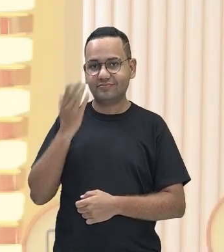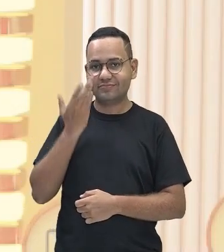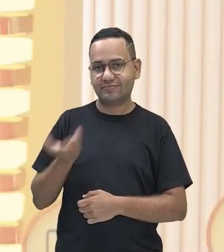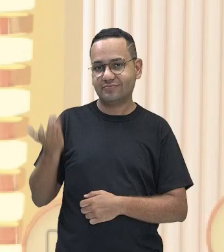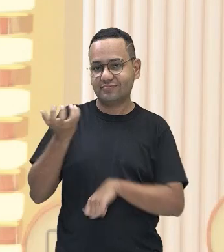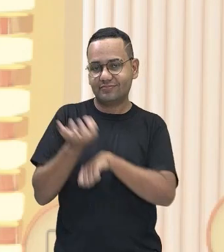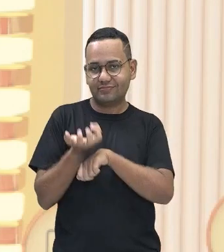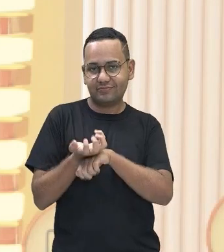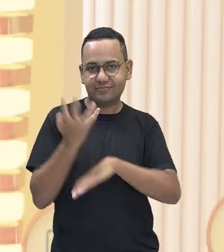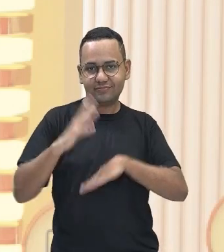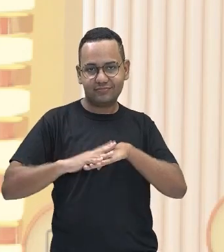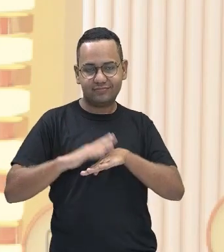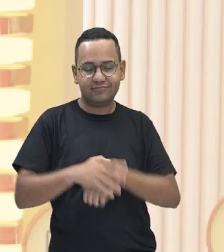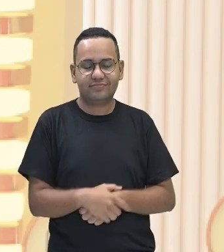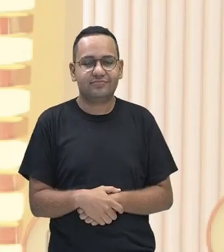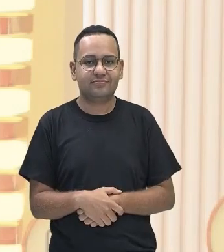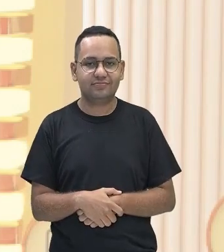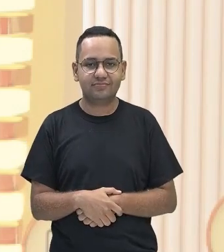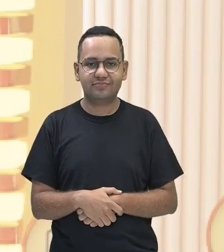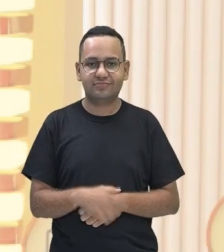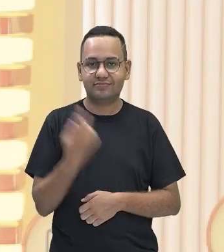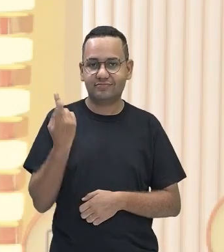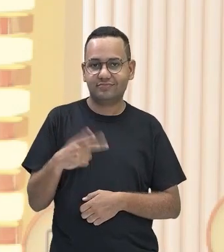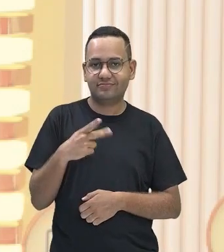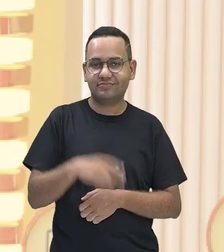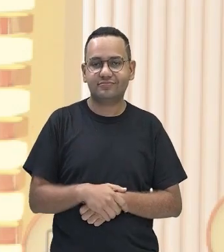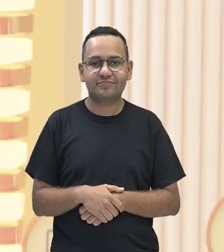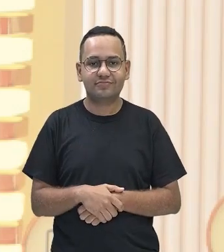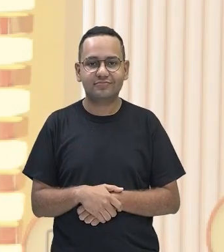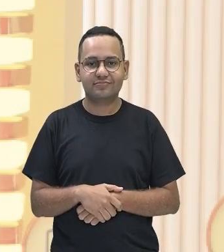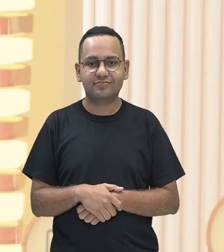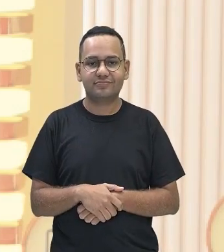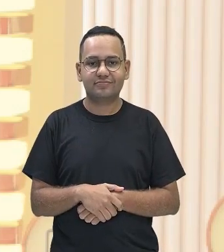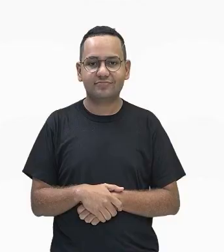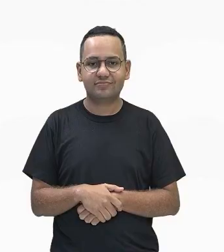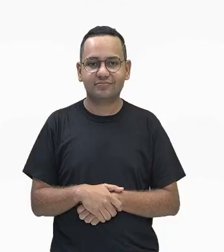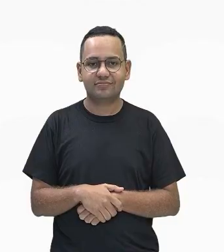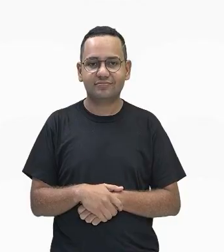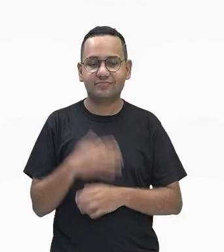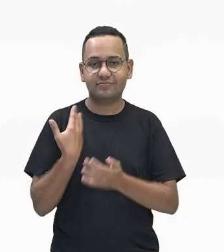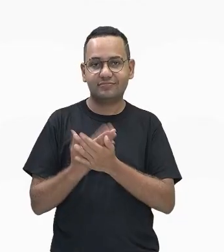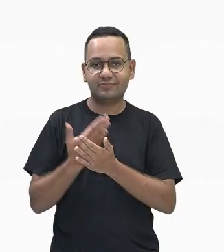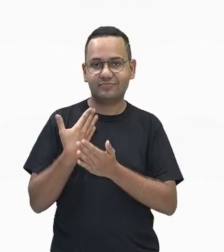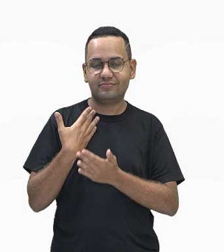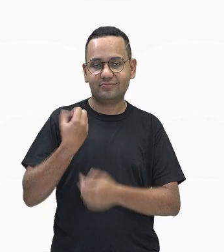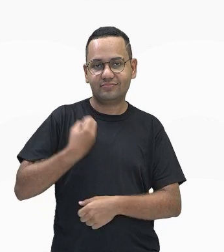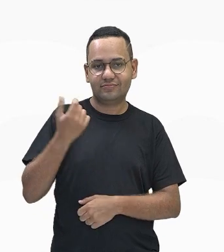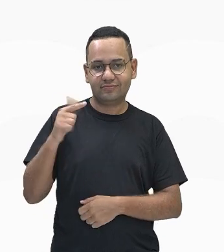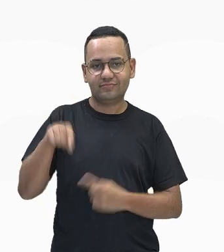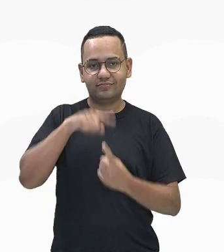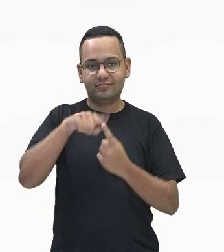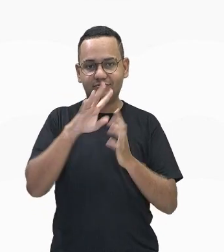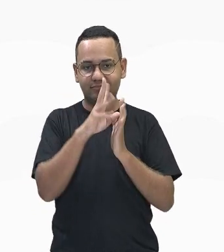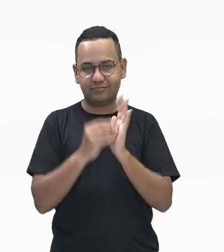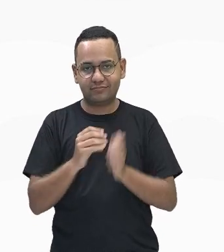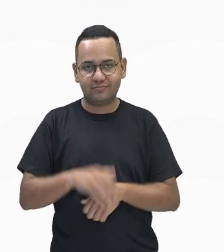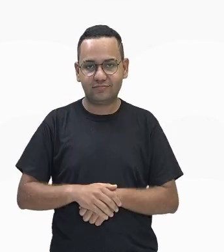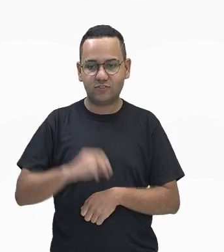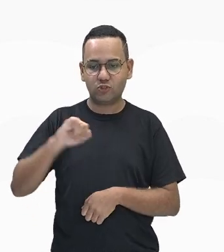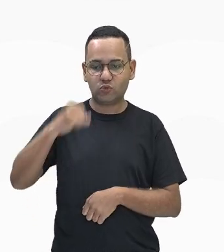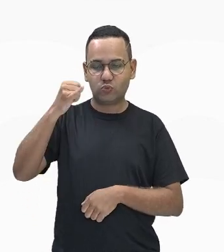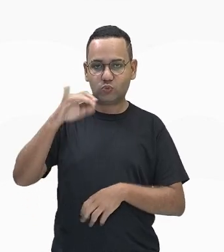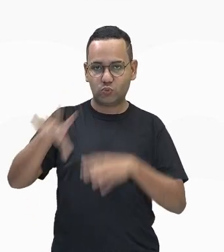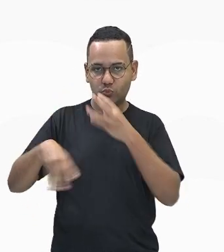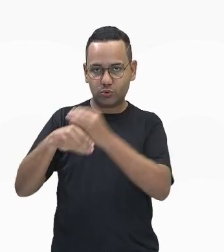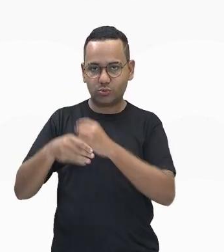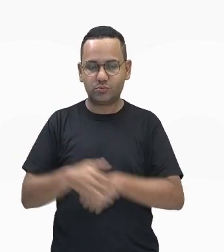professor de matemática aqui do Centro de Mídias. E essa é a nossa aula de número 2, que tem como objeto de conhecimento